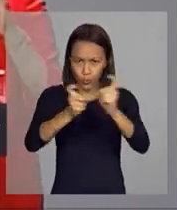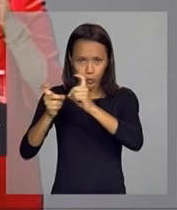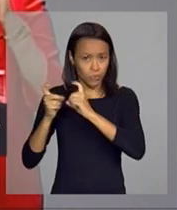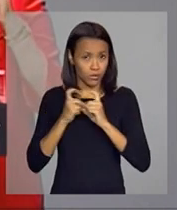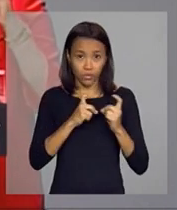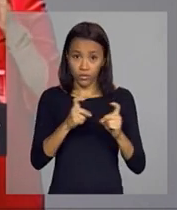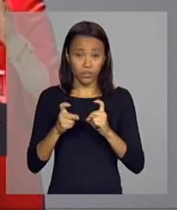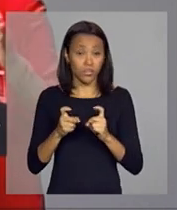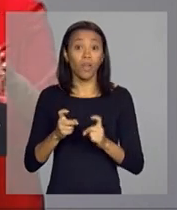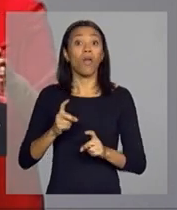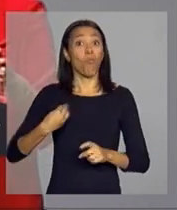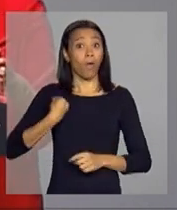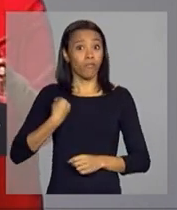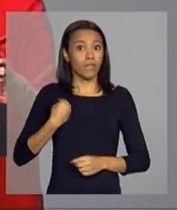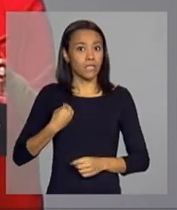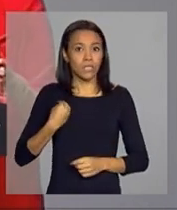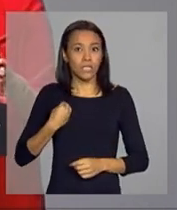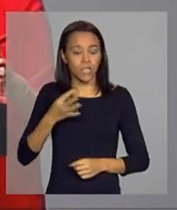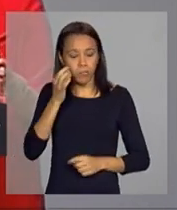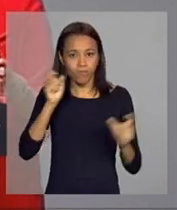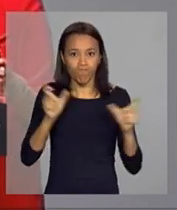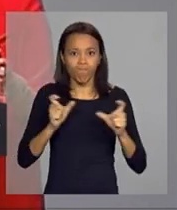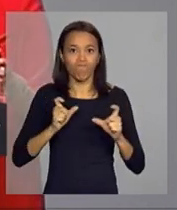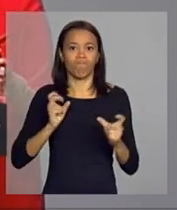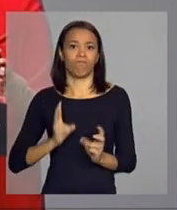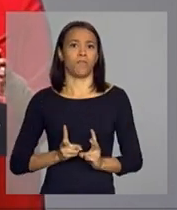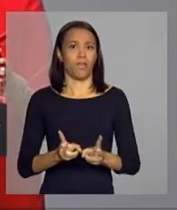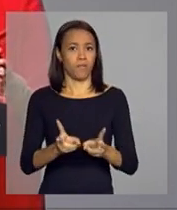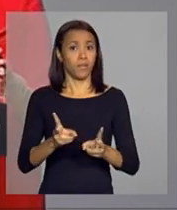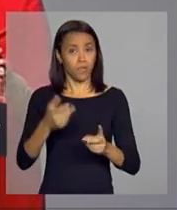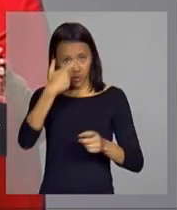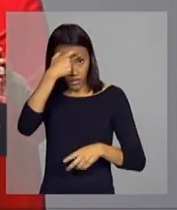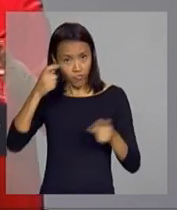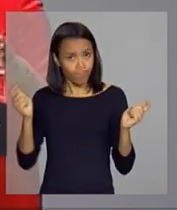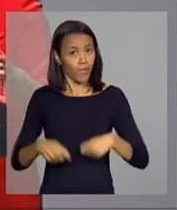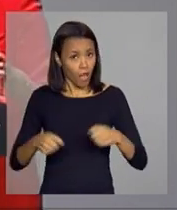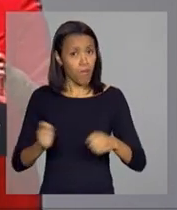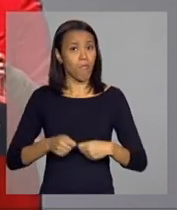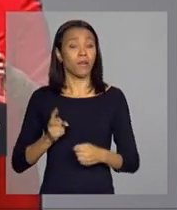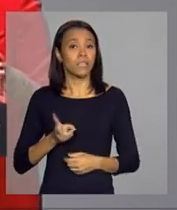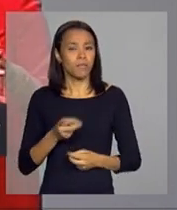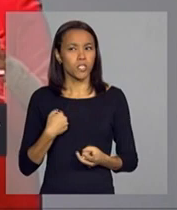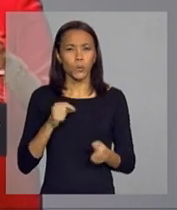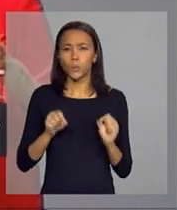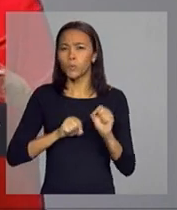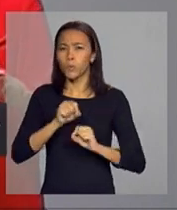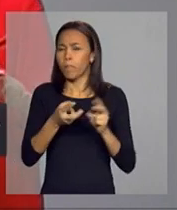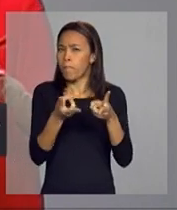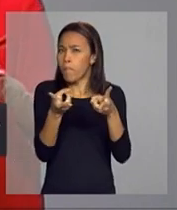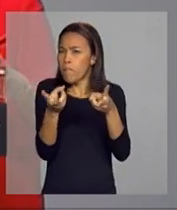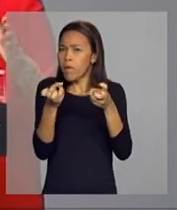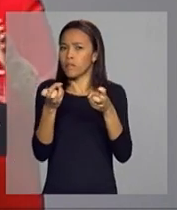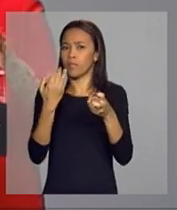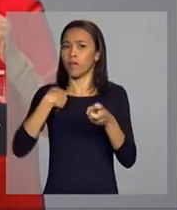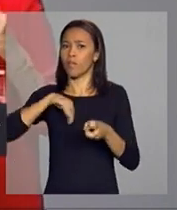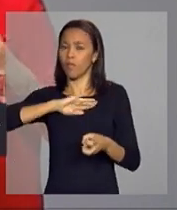tem de ter uma vida ativa e tem de ser capaz, sempre de perceber que nós